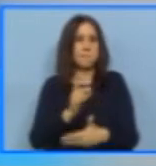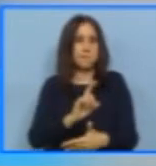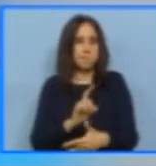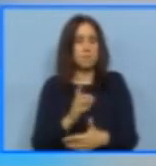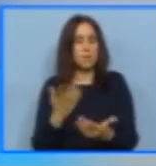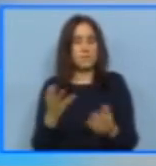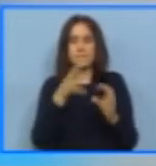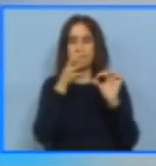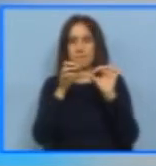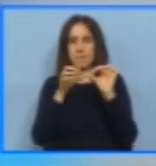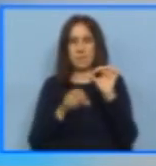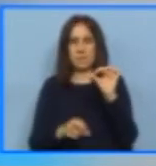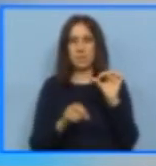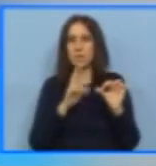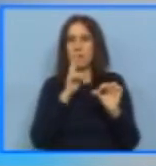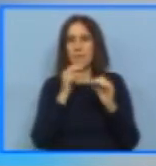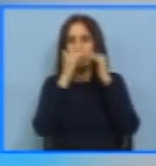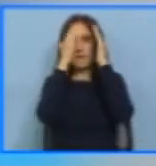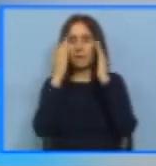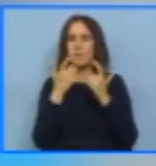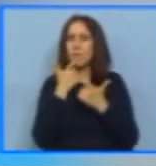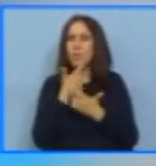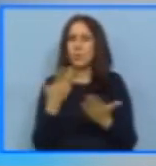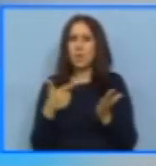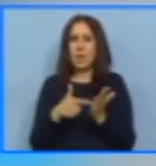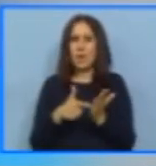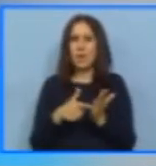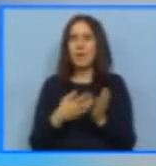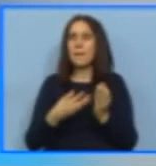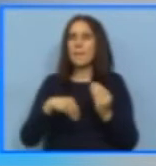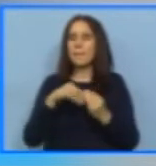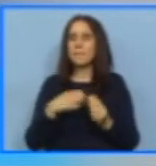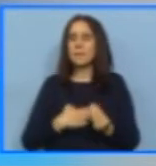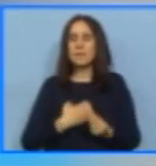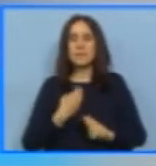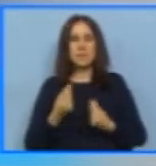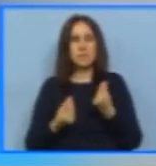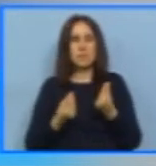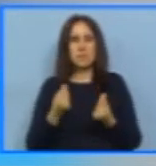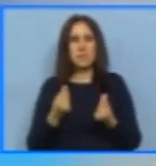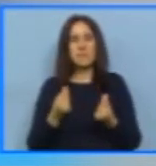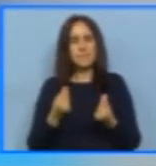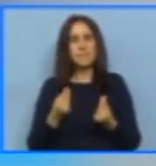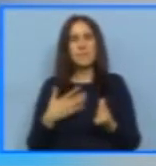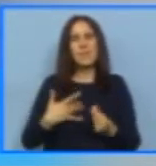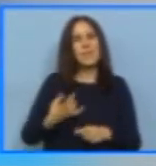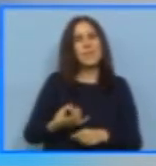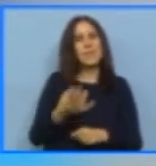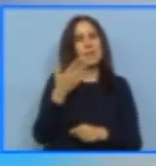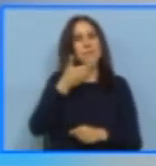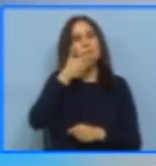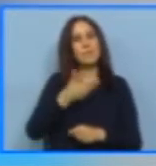mensagem de Fátima tem isso tudo lá, e também esta sensação da experiência da misericórdia,